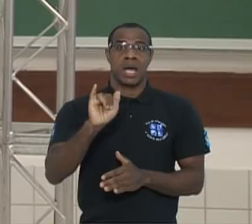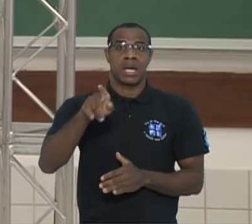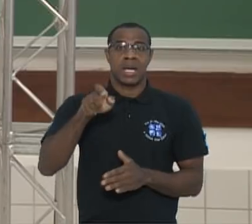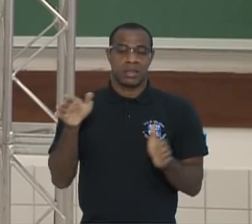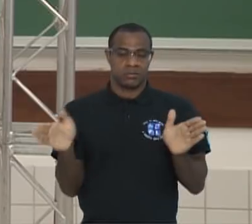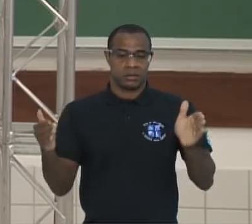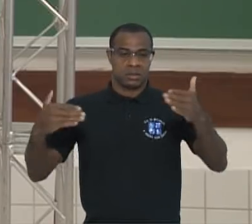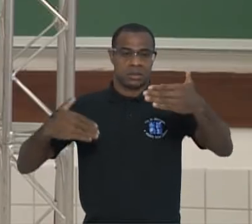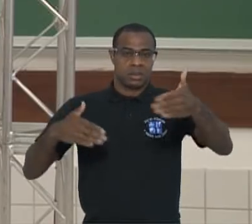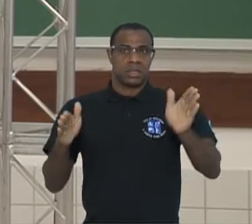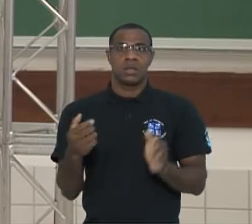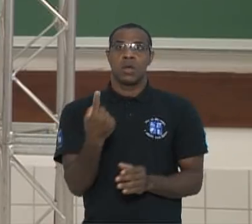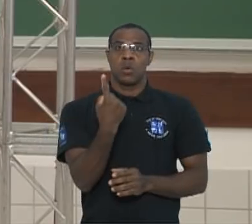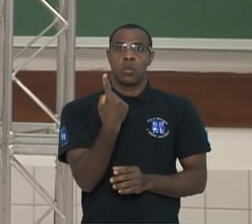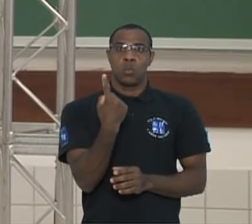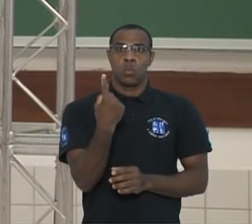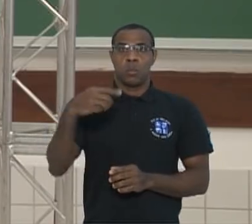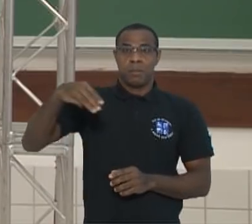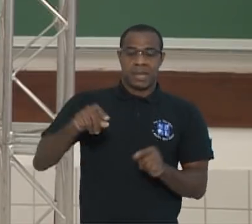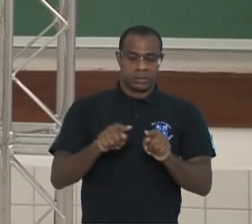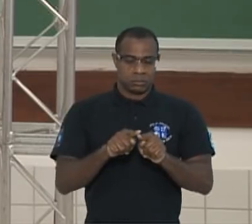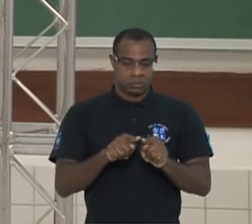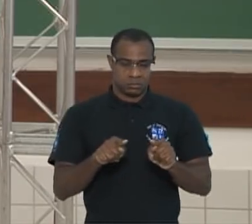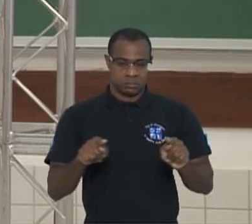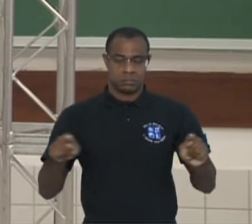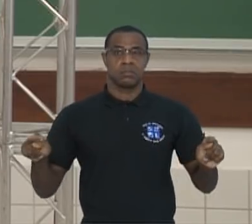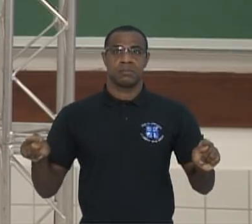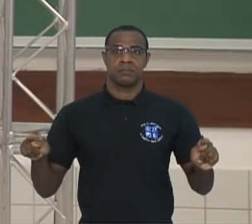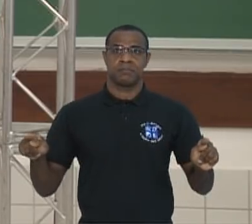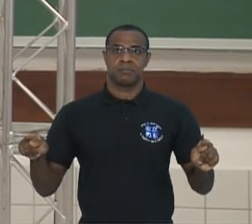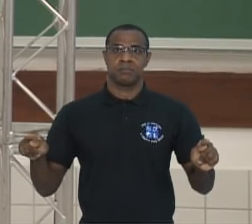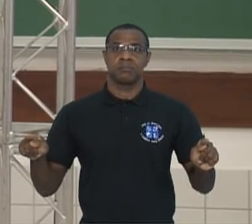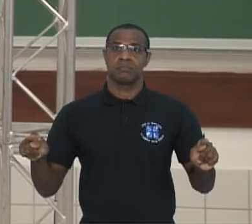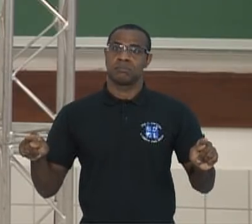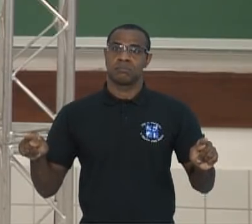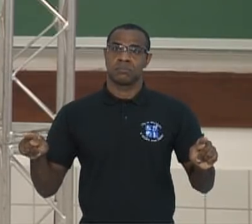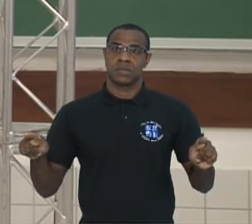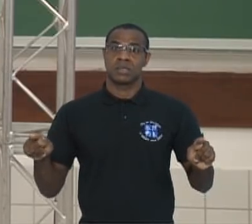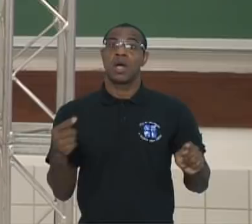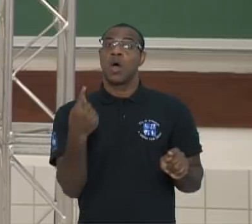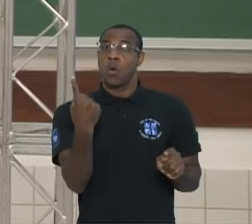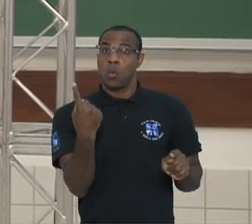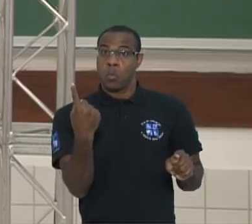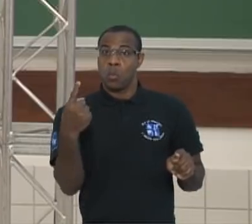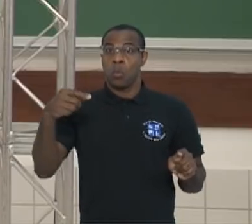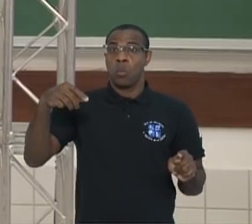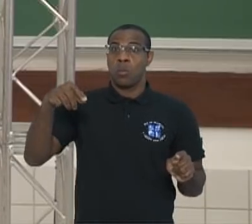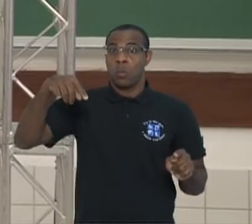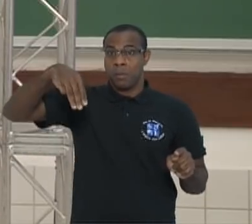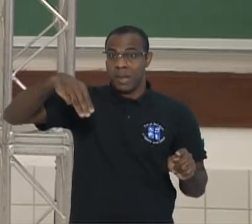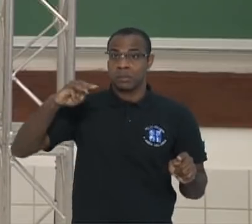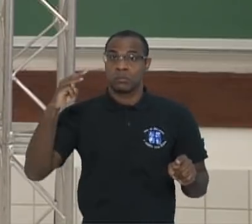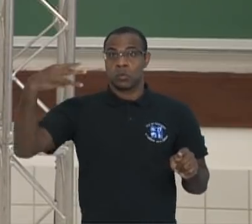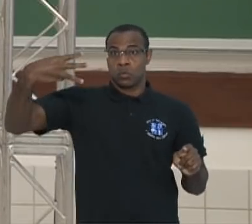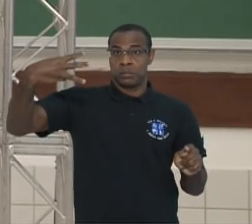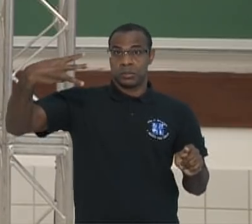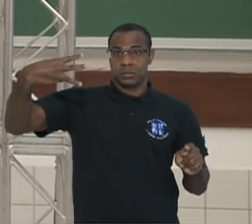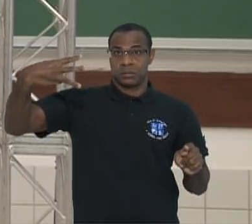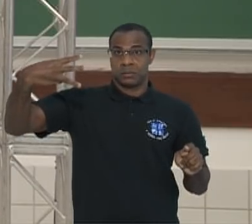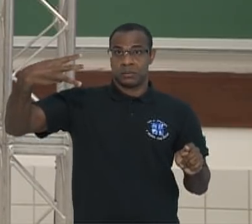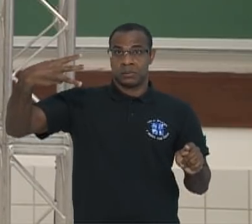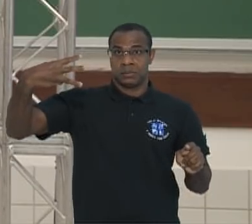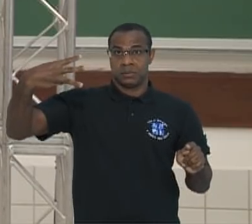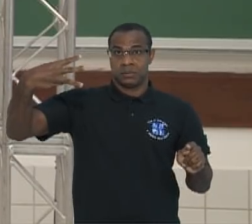dimensões. Imaginaram? Então, isso representa 1 metro cúbico, que é a nossa unidade medida padrão